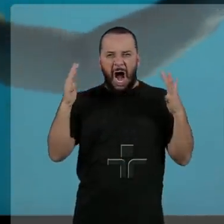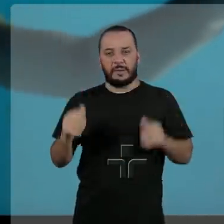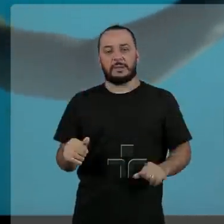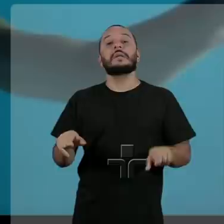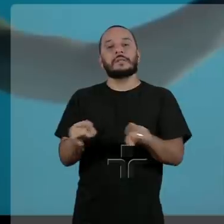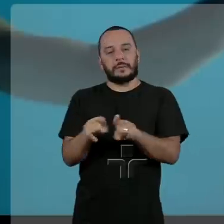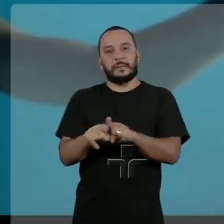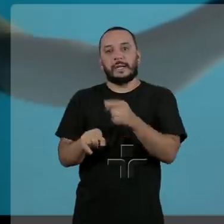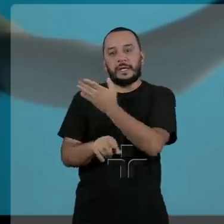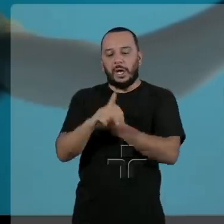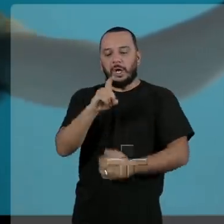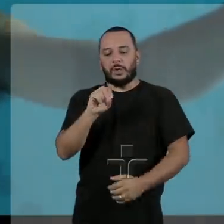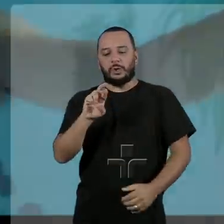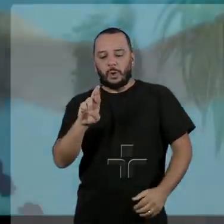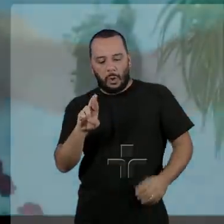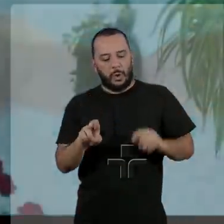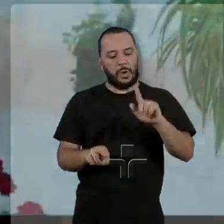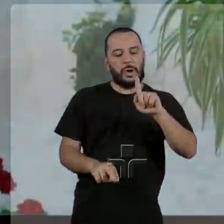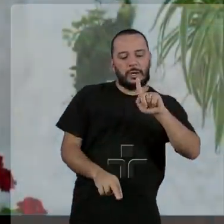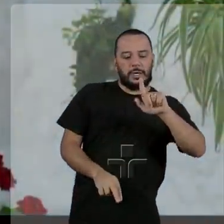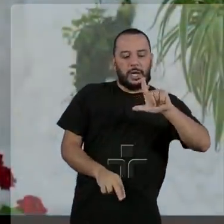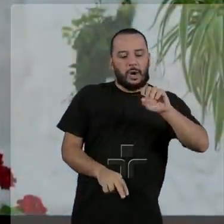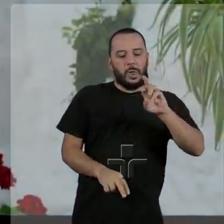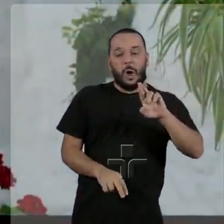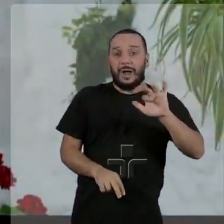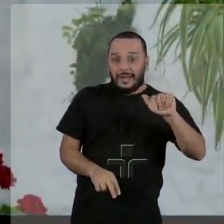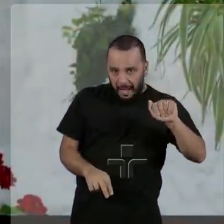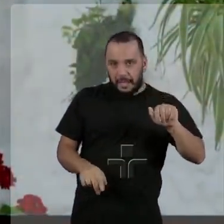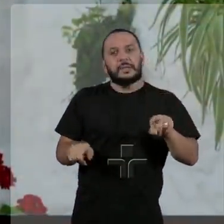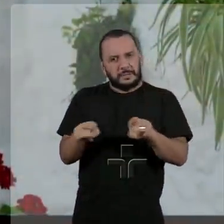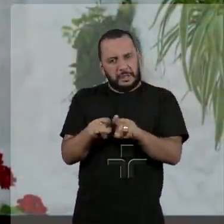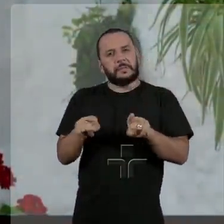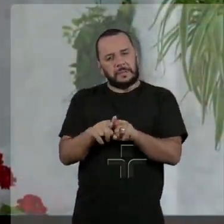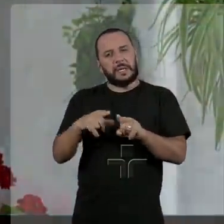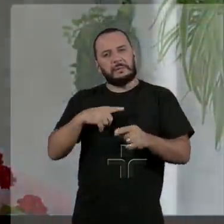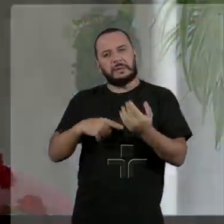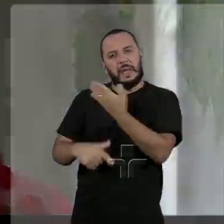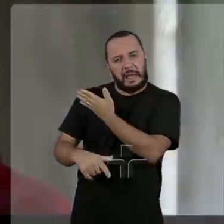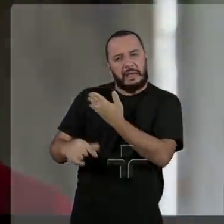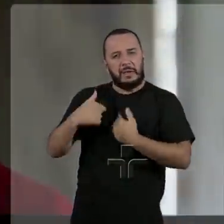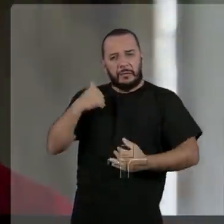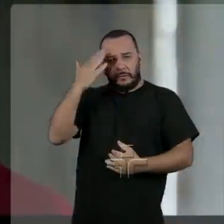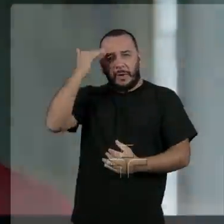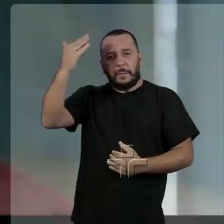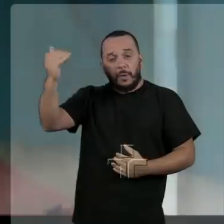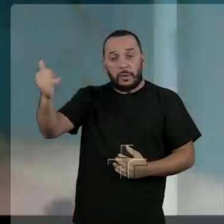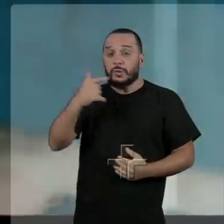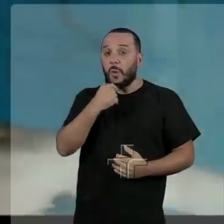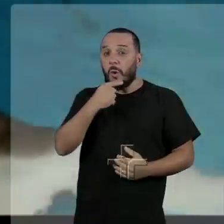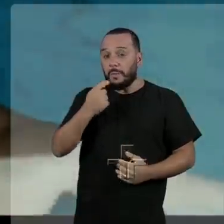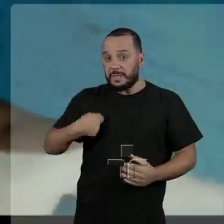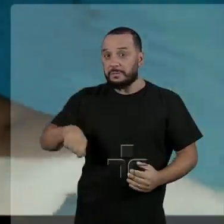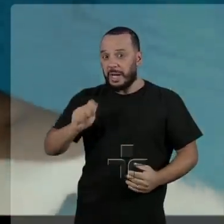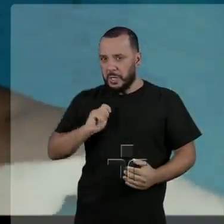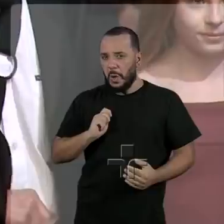Dor e Glória, de Pedro Almodóvar, é considerado o longa mais autobiográfico do renomado cineasta espanhol.